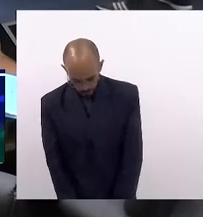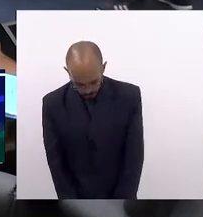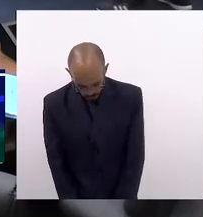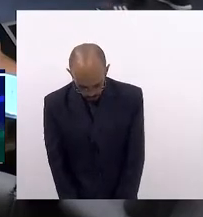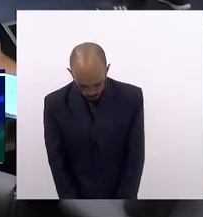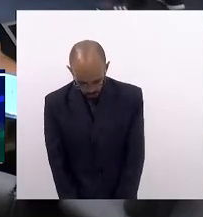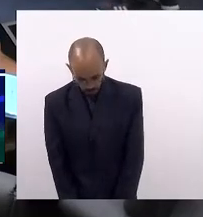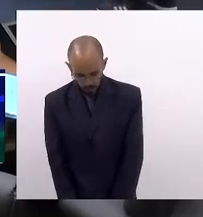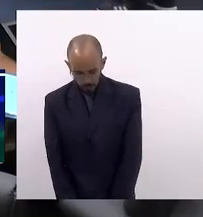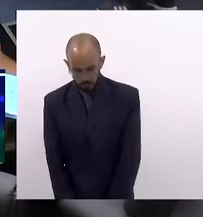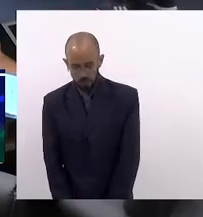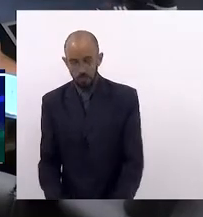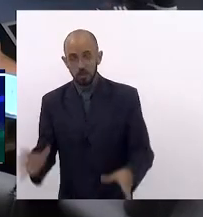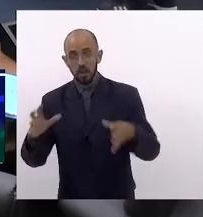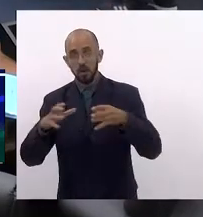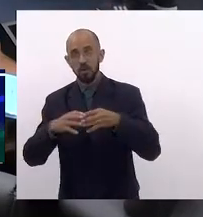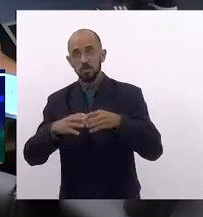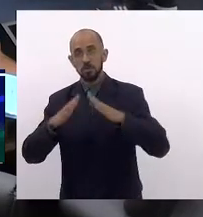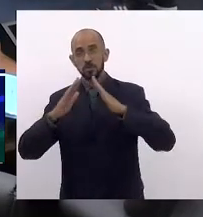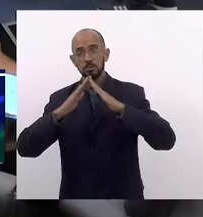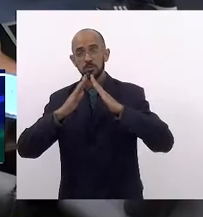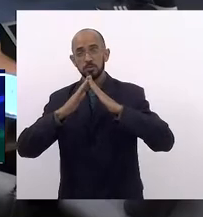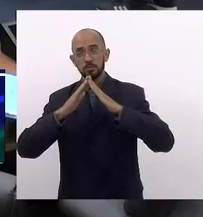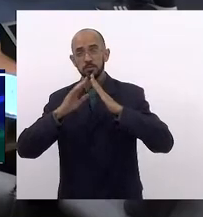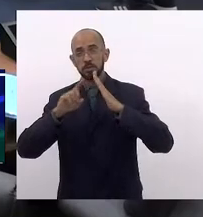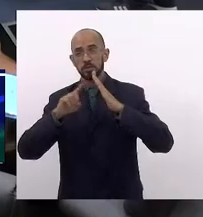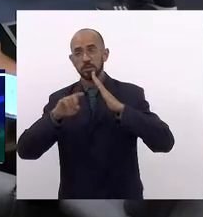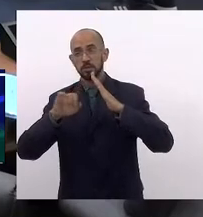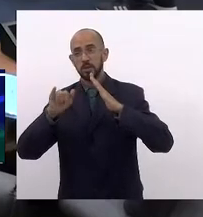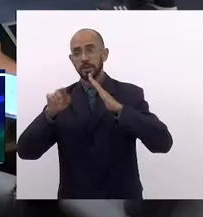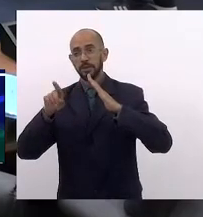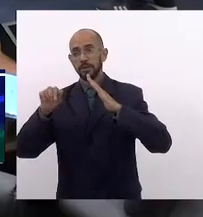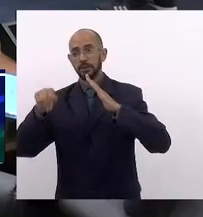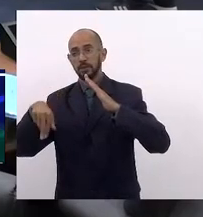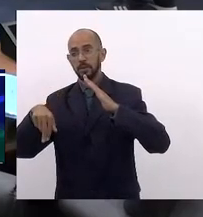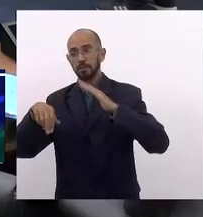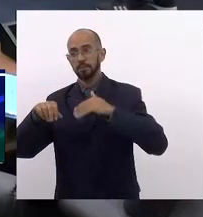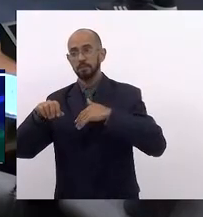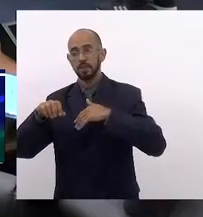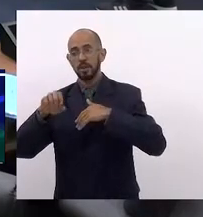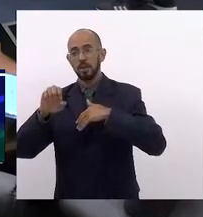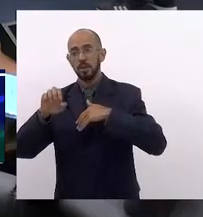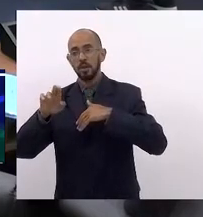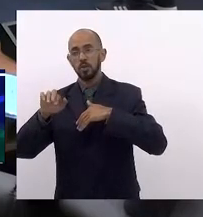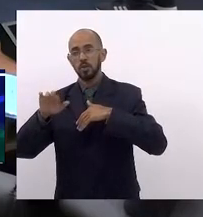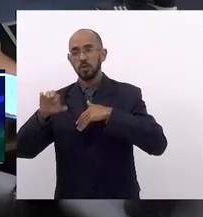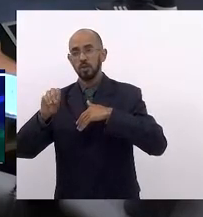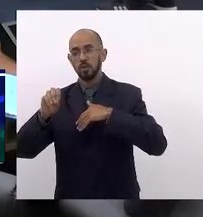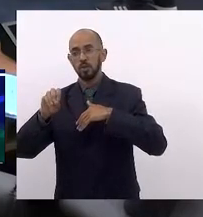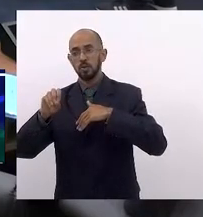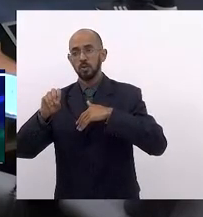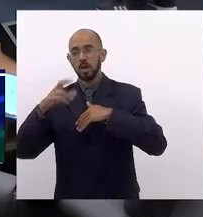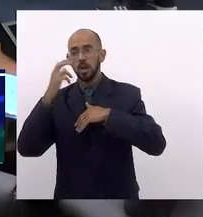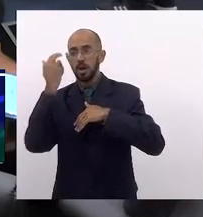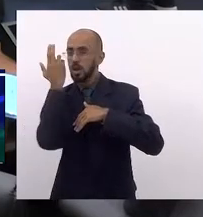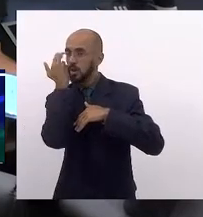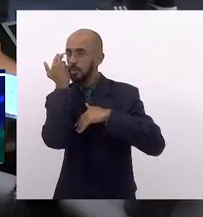e ela começou de habitação Deputado azeda Deputado Eurico Júnior Deputado Aliomar